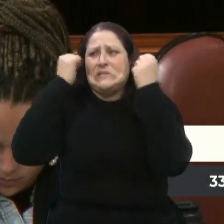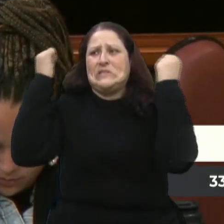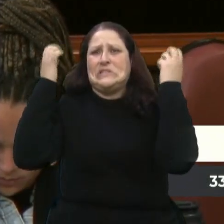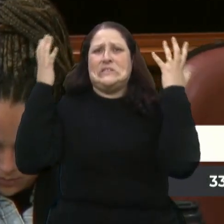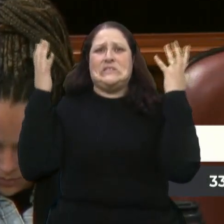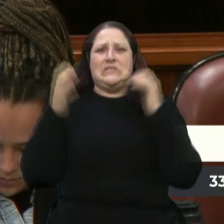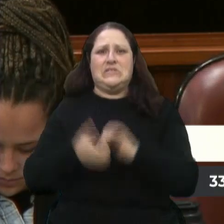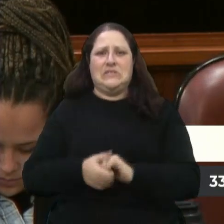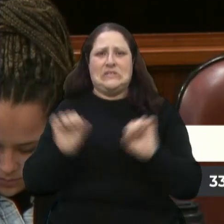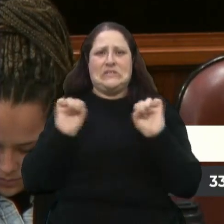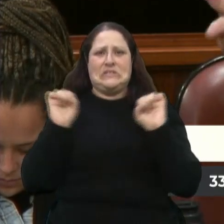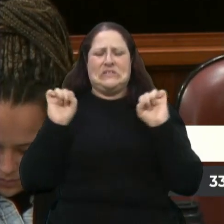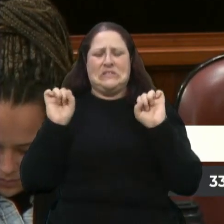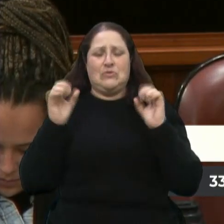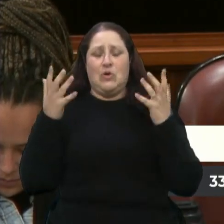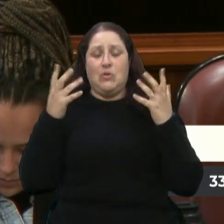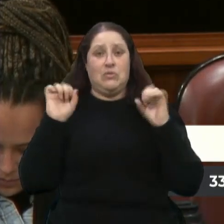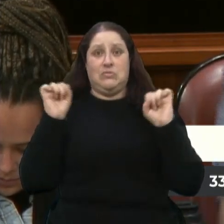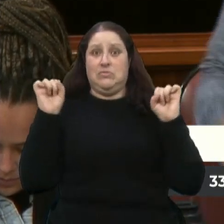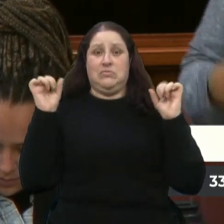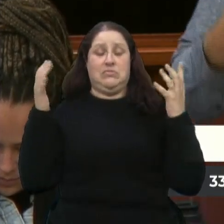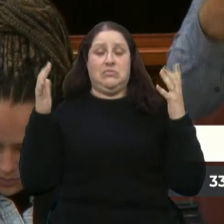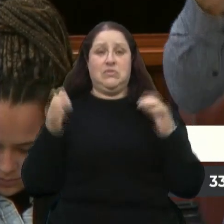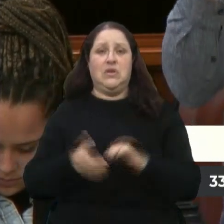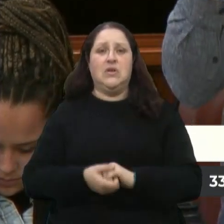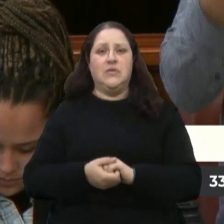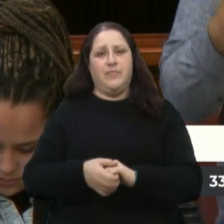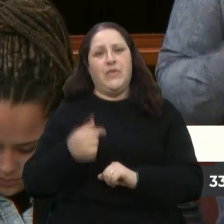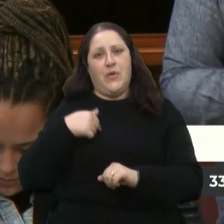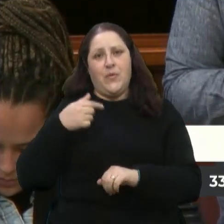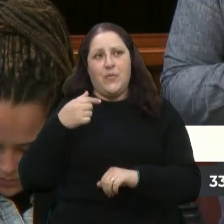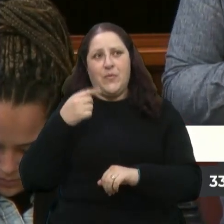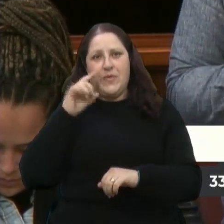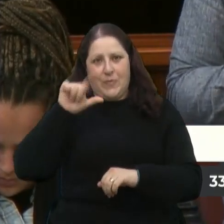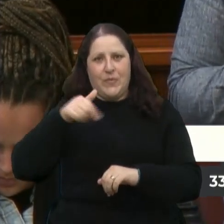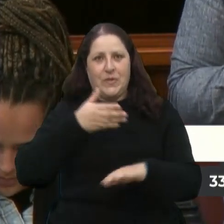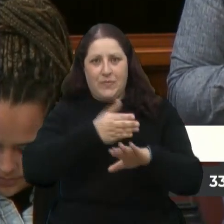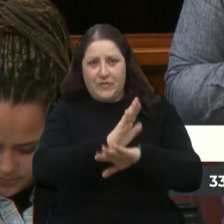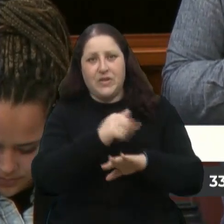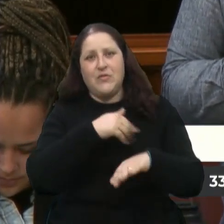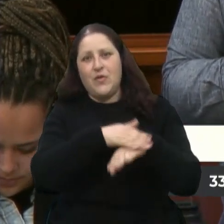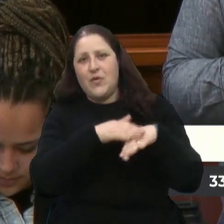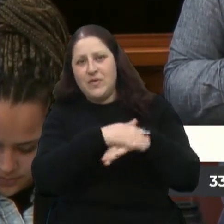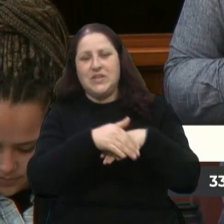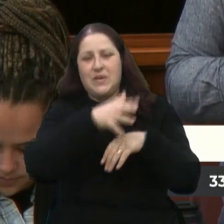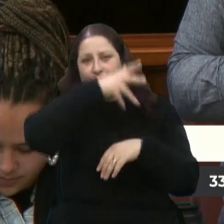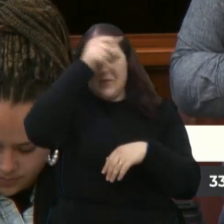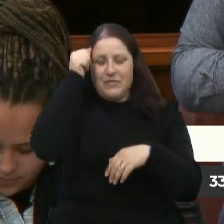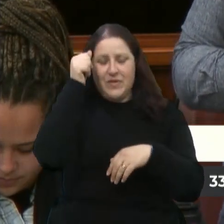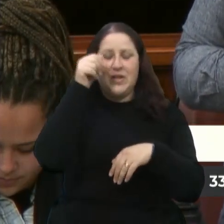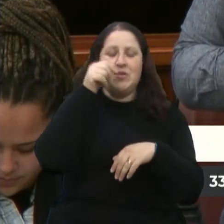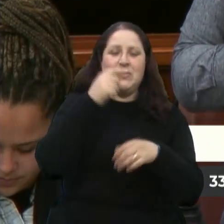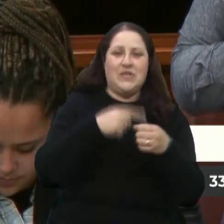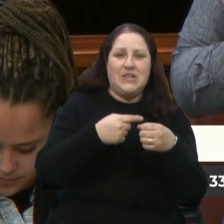que for aprovado, espero que seja, me disponho e vou conversar com o prefeito municipal para que haja aí,